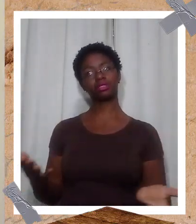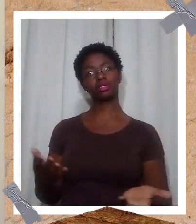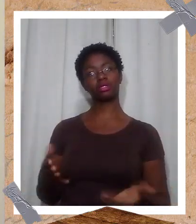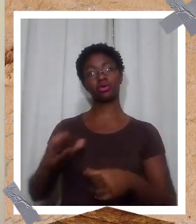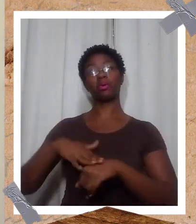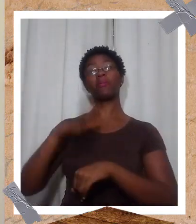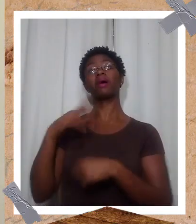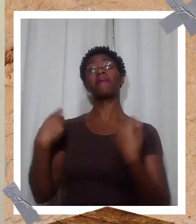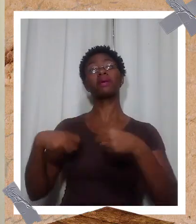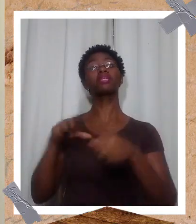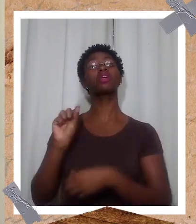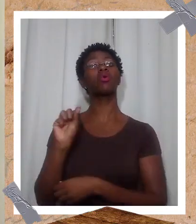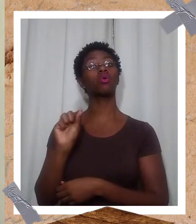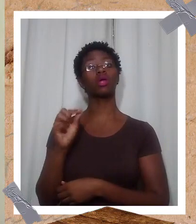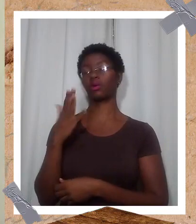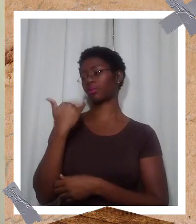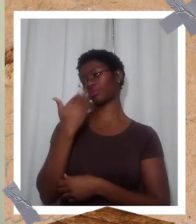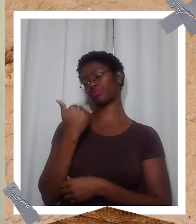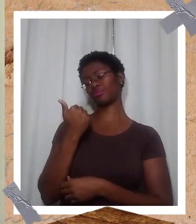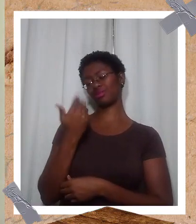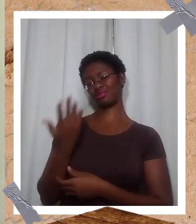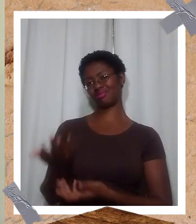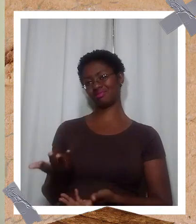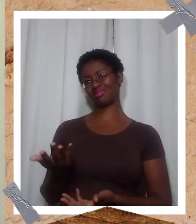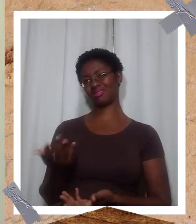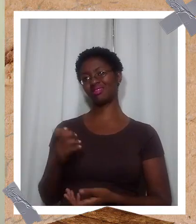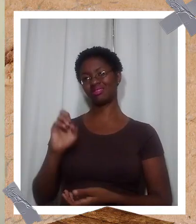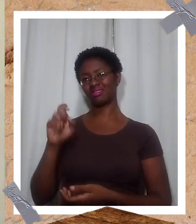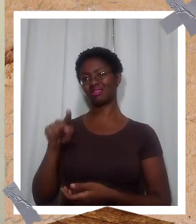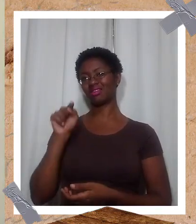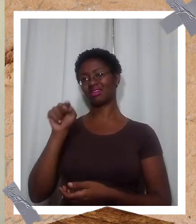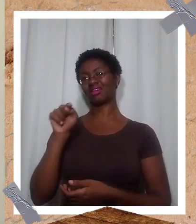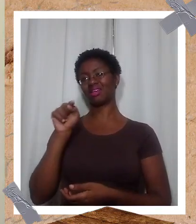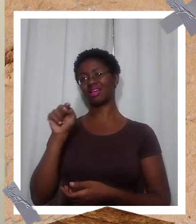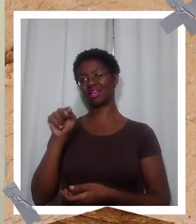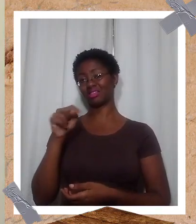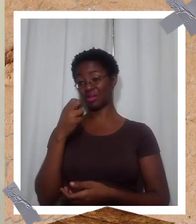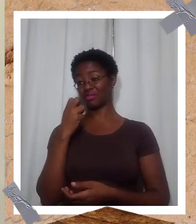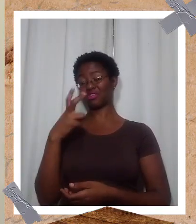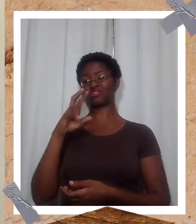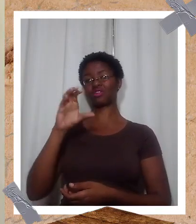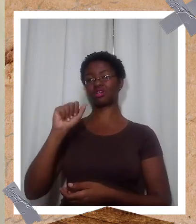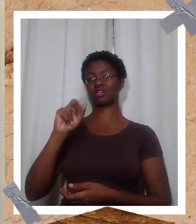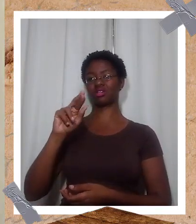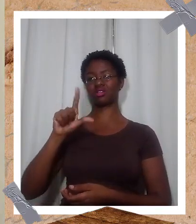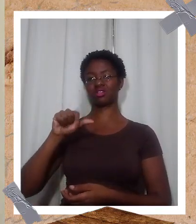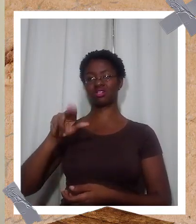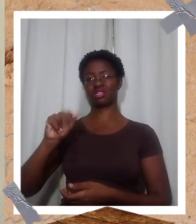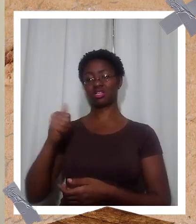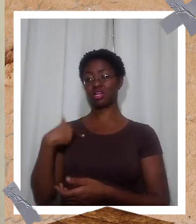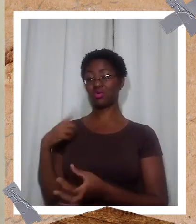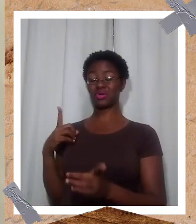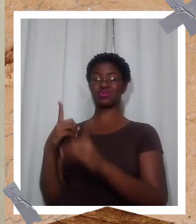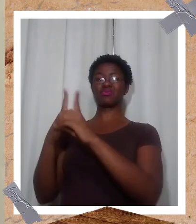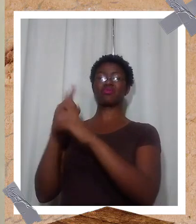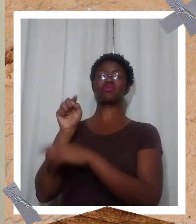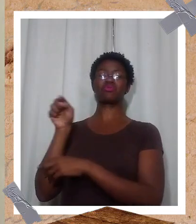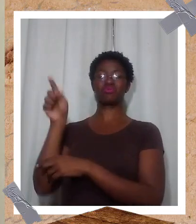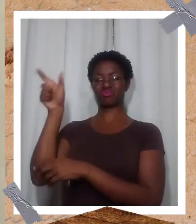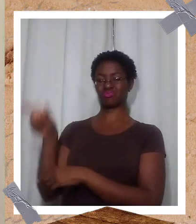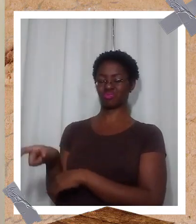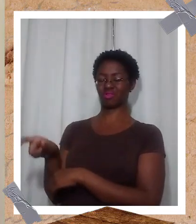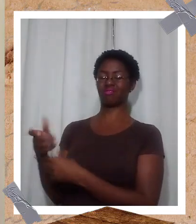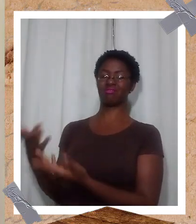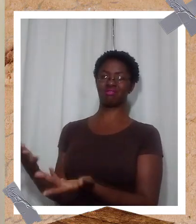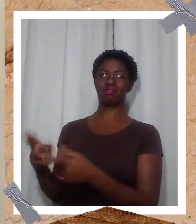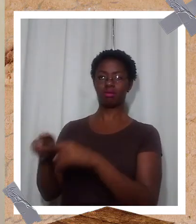alimento. Porém, não é só a questão quando eu vejo Carolina. E aí eu me encontro com ela, porque